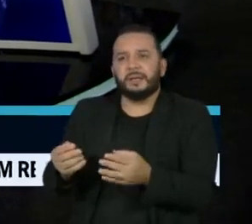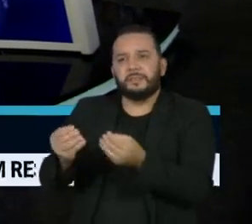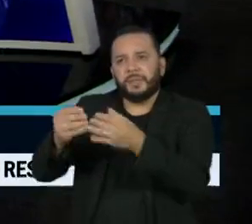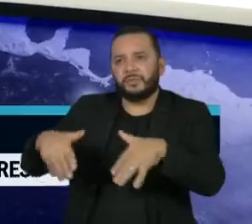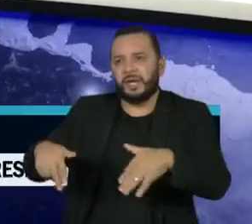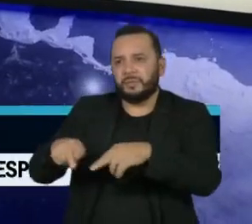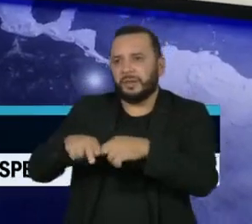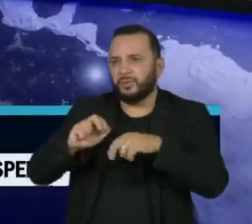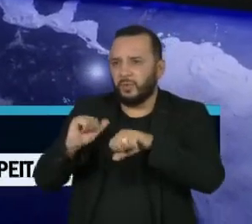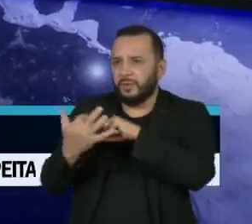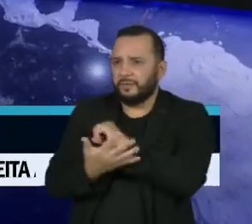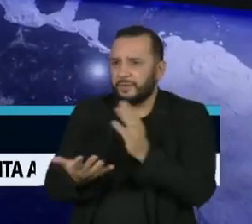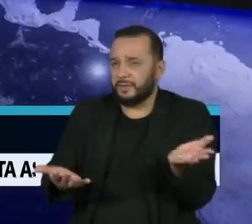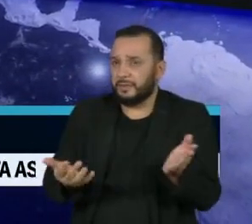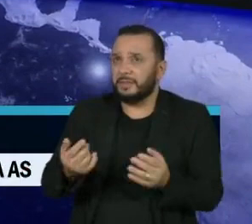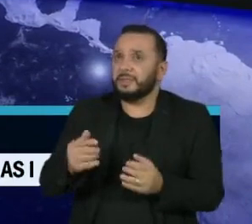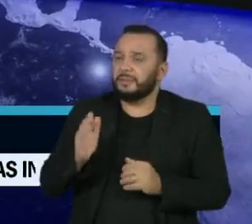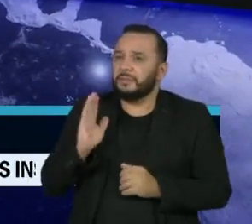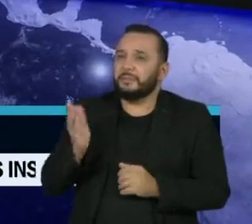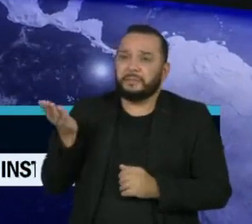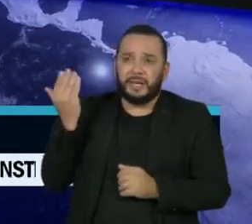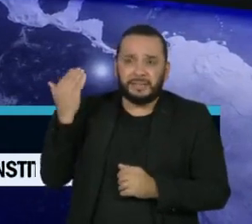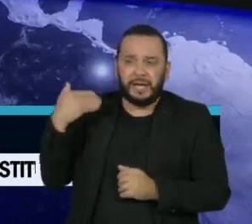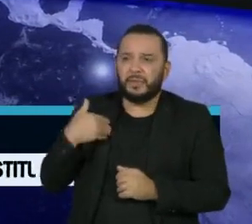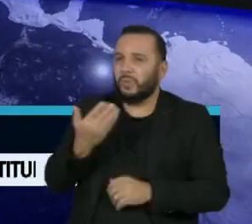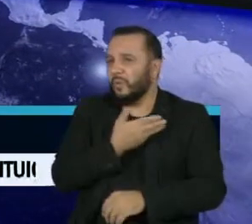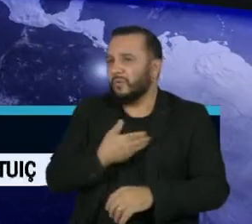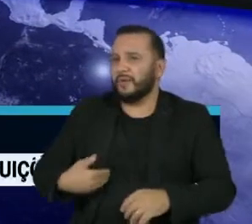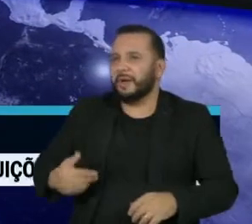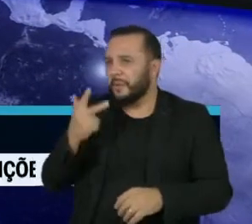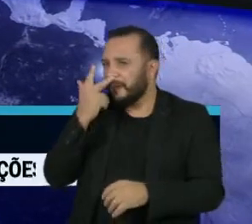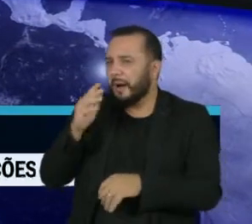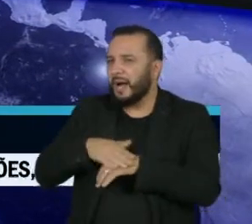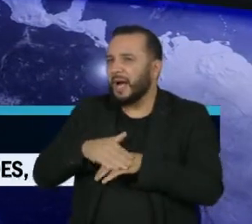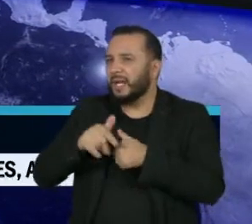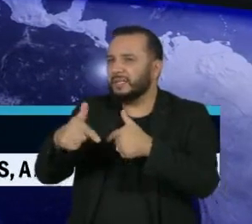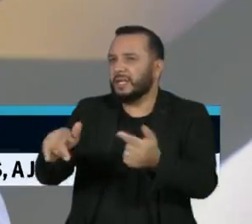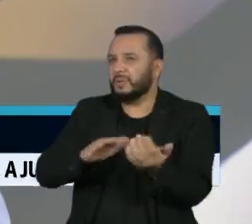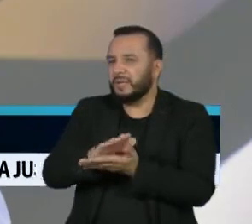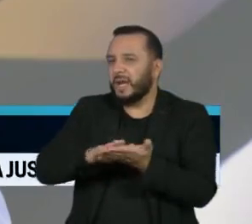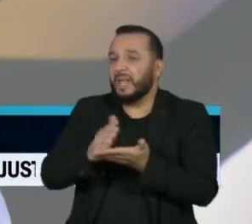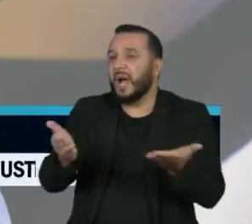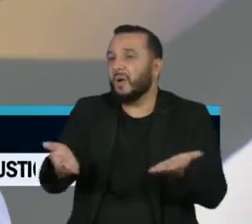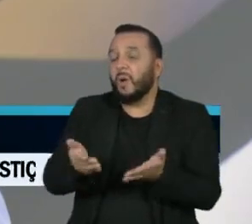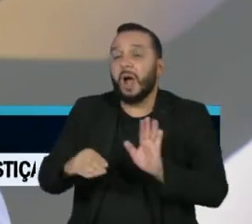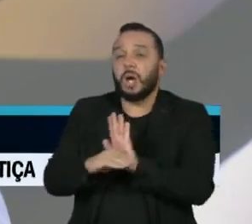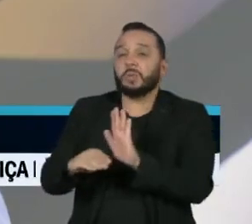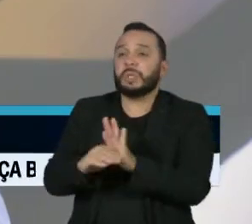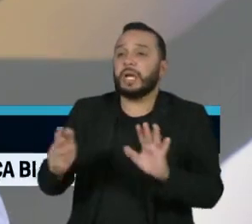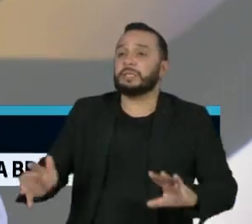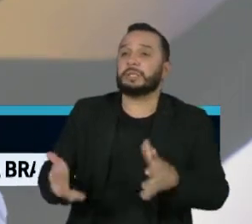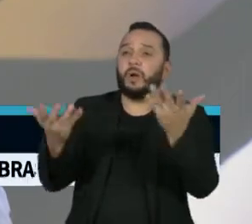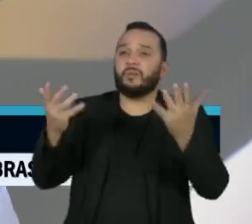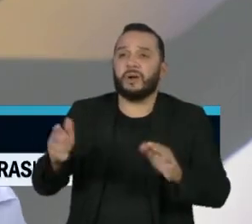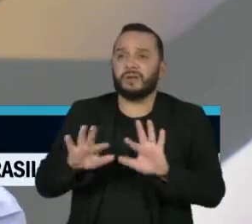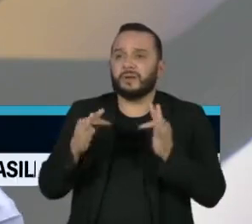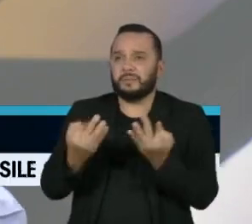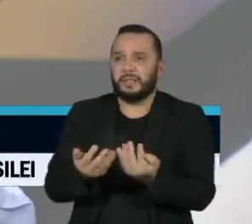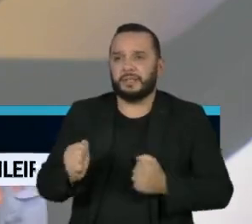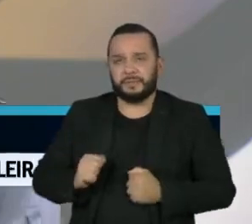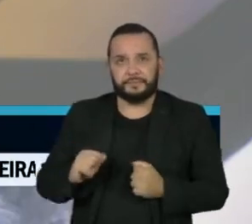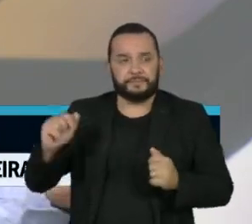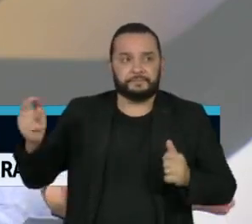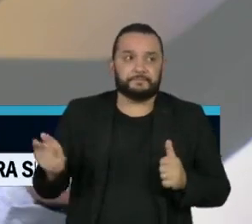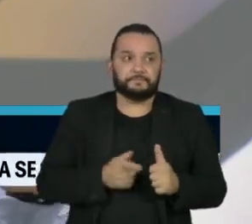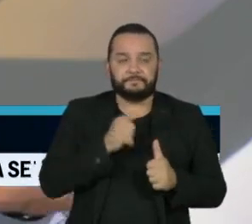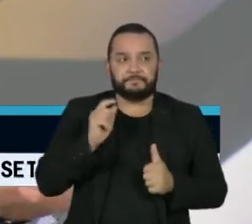que foi negligente durante a pandemia, agora aparece como uma tábua de salvação para essas famílias. Veja, primeiro,